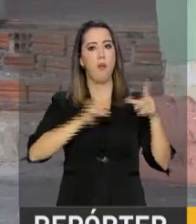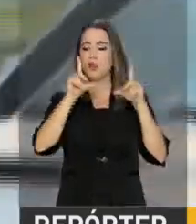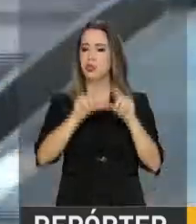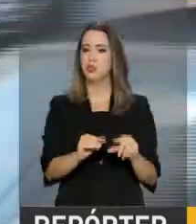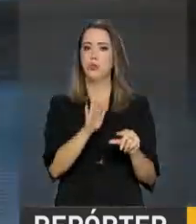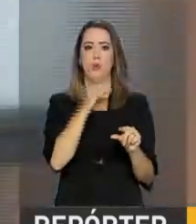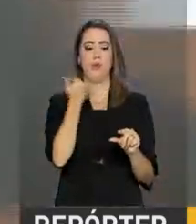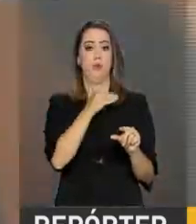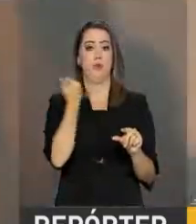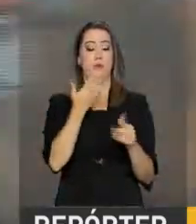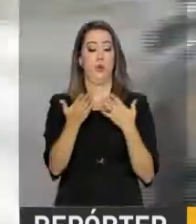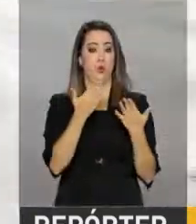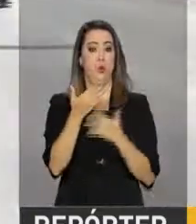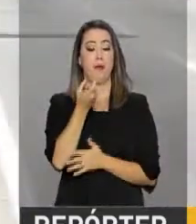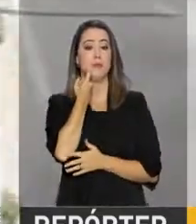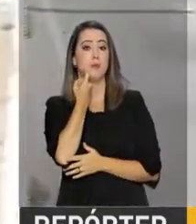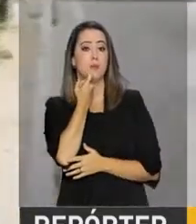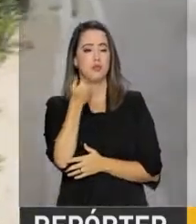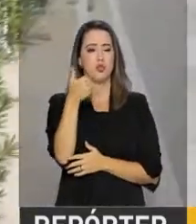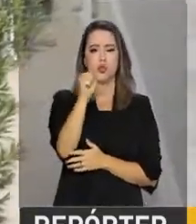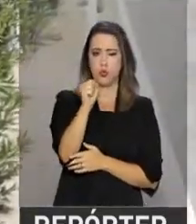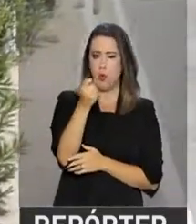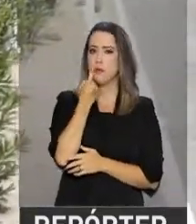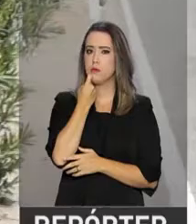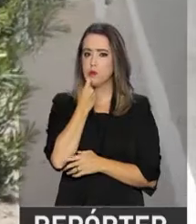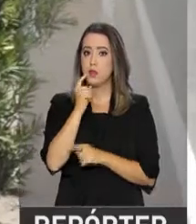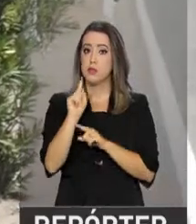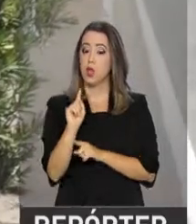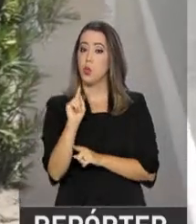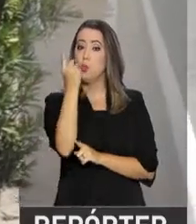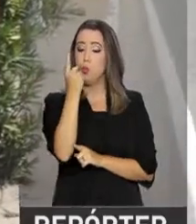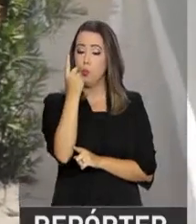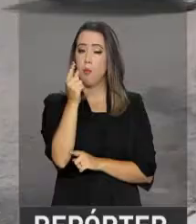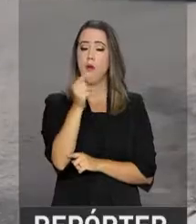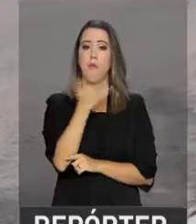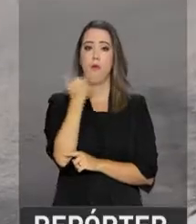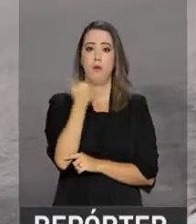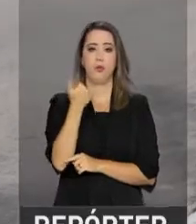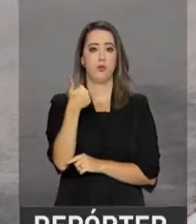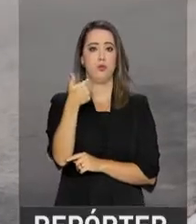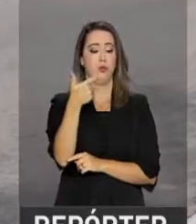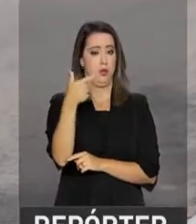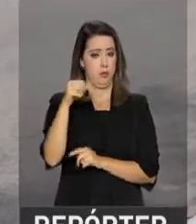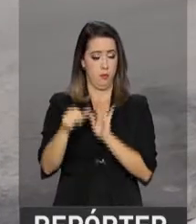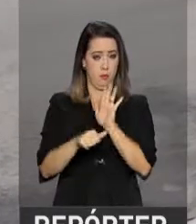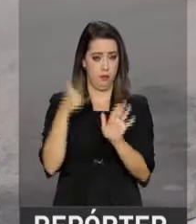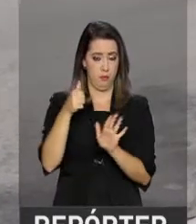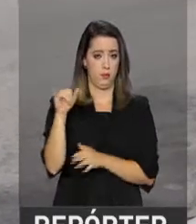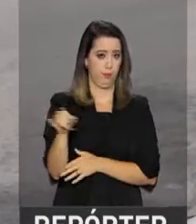registrados na sexta-feira para apenas uma morte no primeiro dia de 2018 quase três mil militares